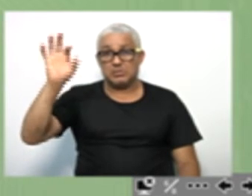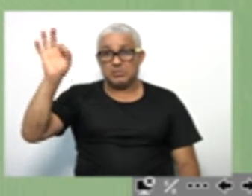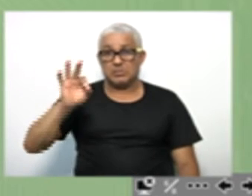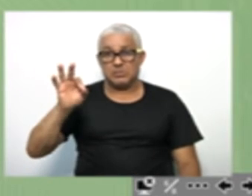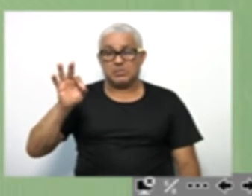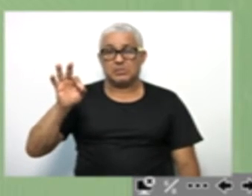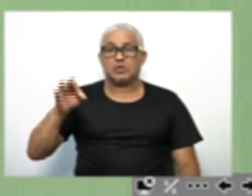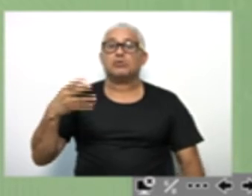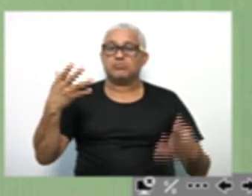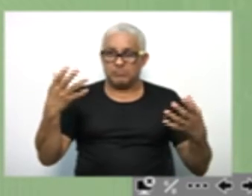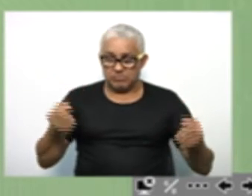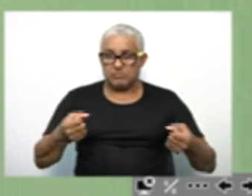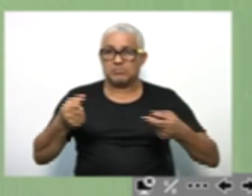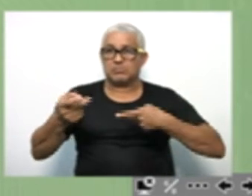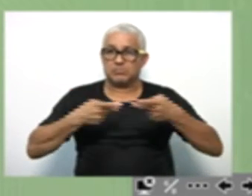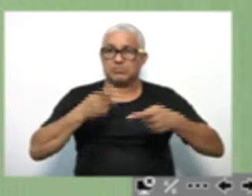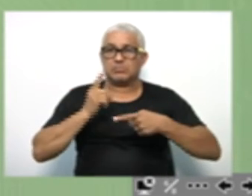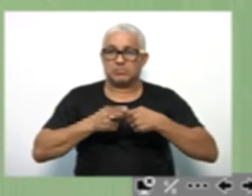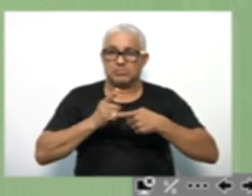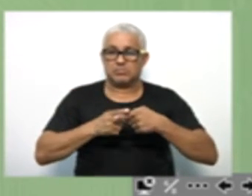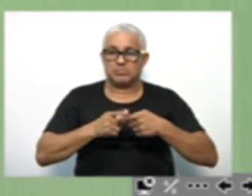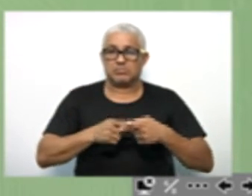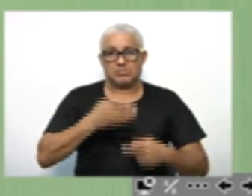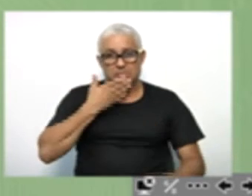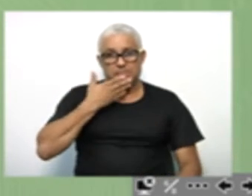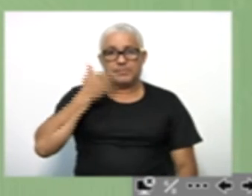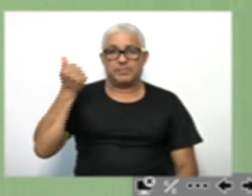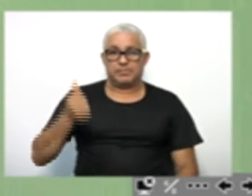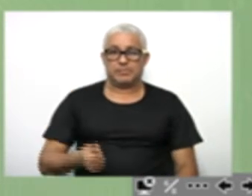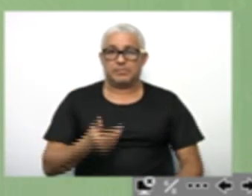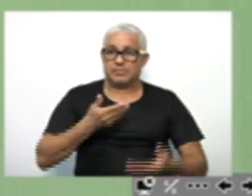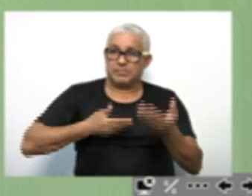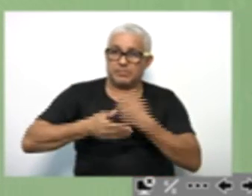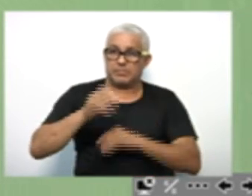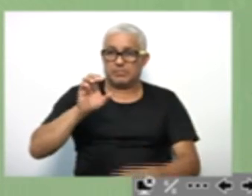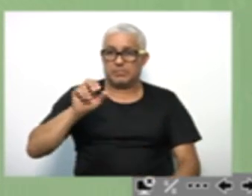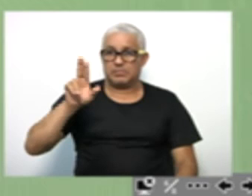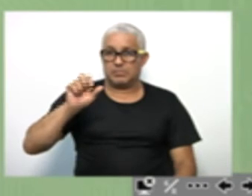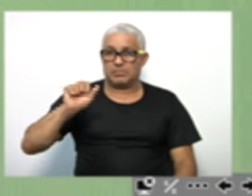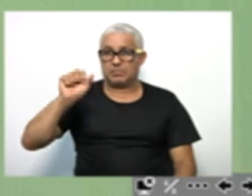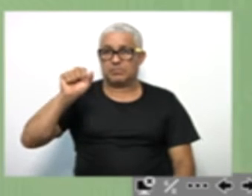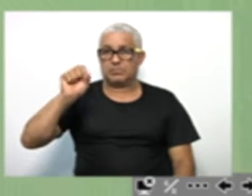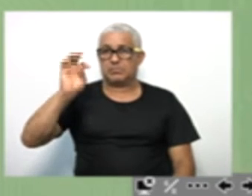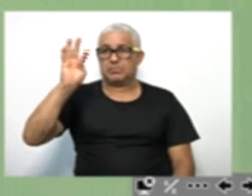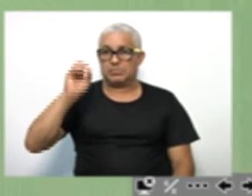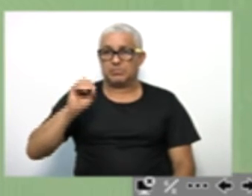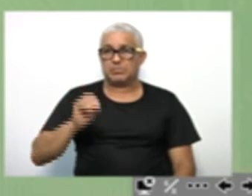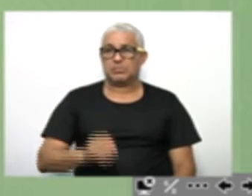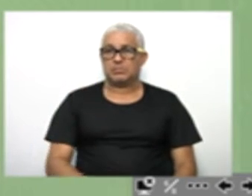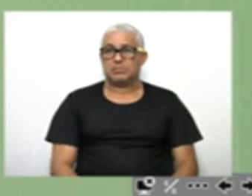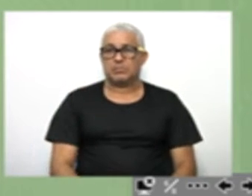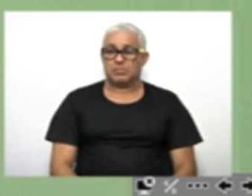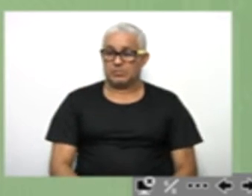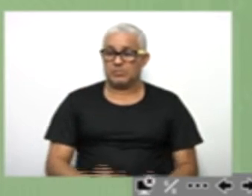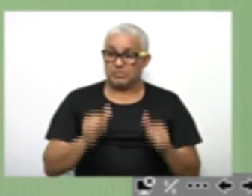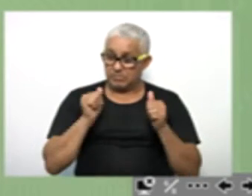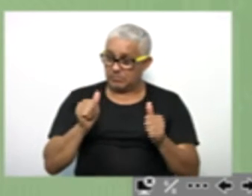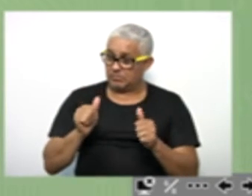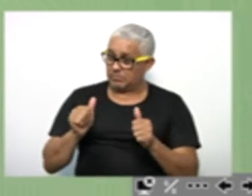aceitar esse projeto porque ele é favorável na relação de custo e investimento. Tudo bem,